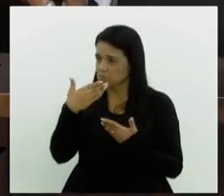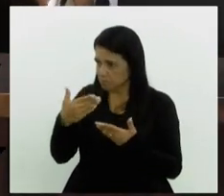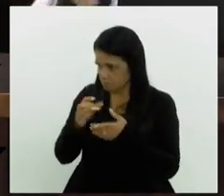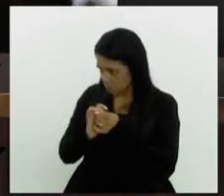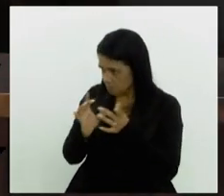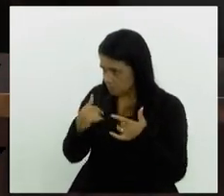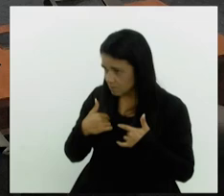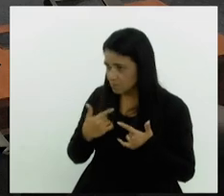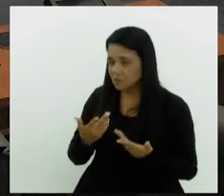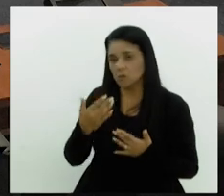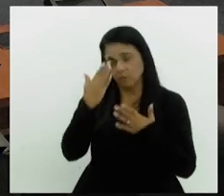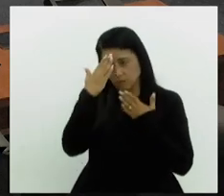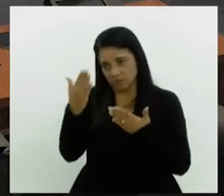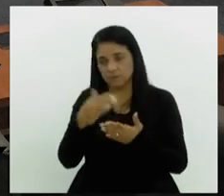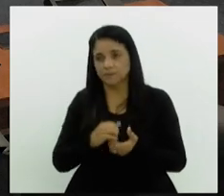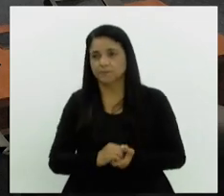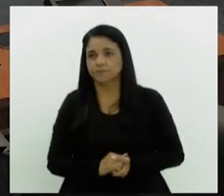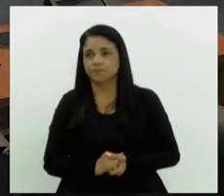seu tempo. Obrigado.